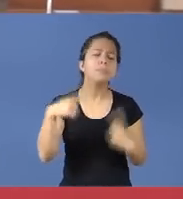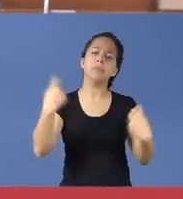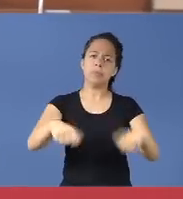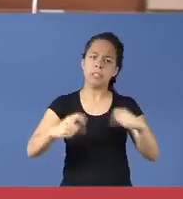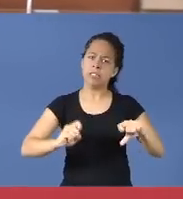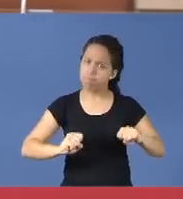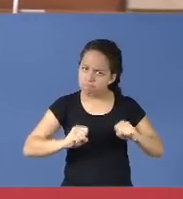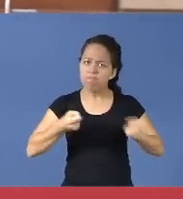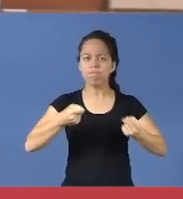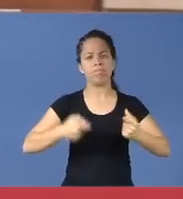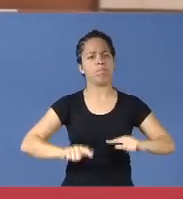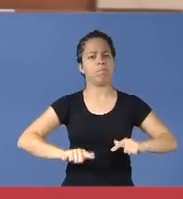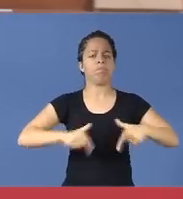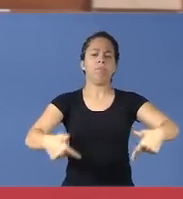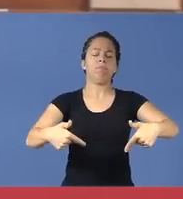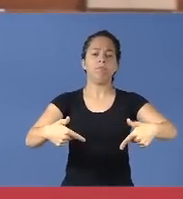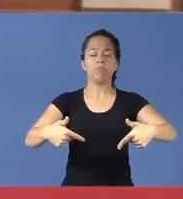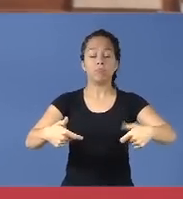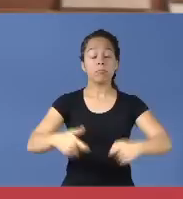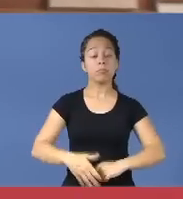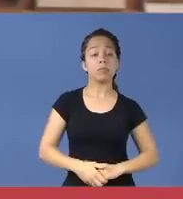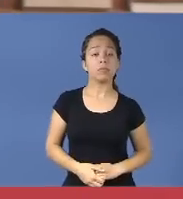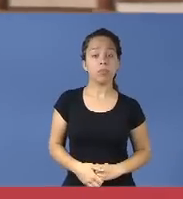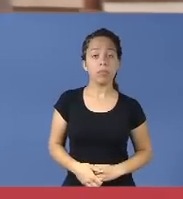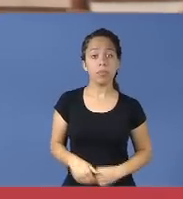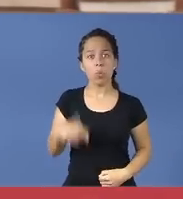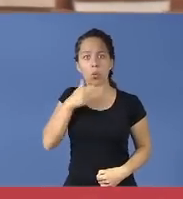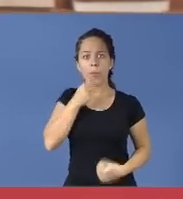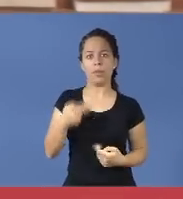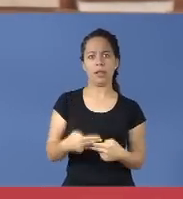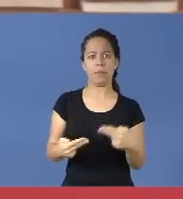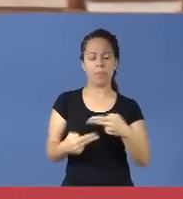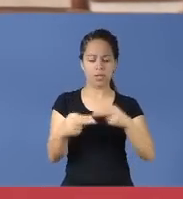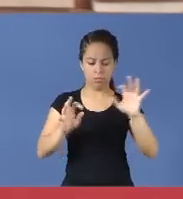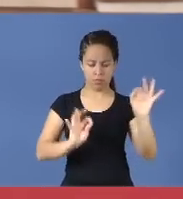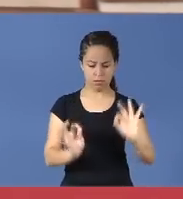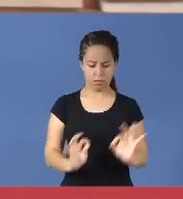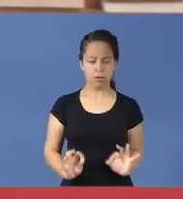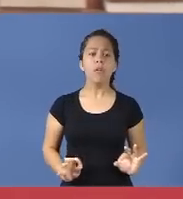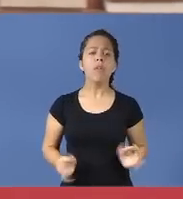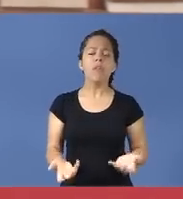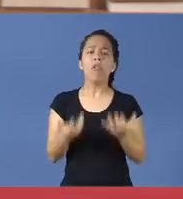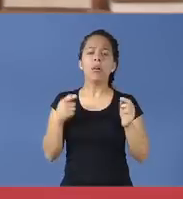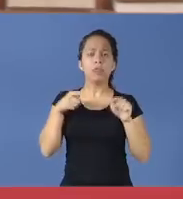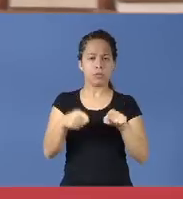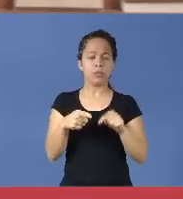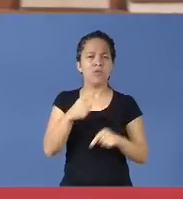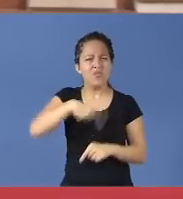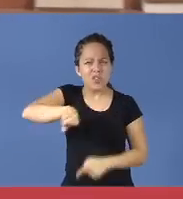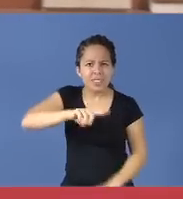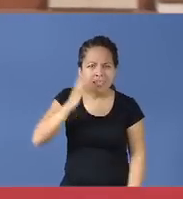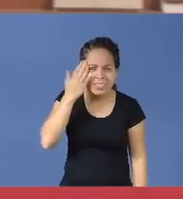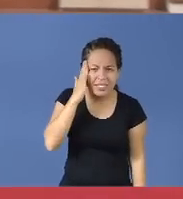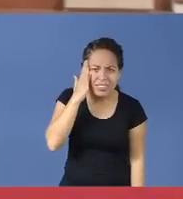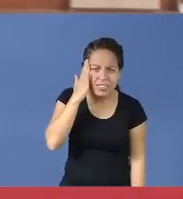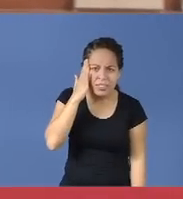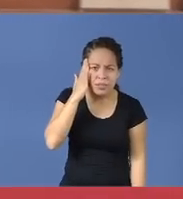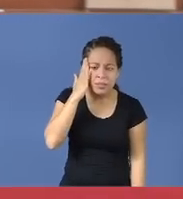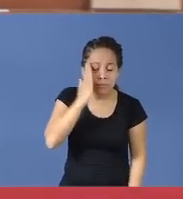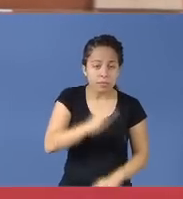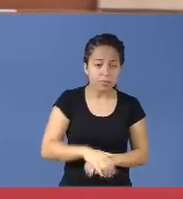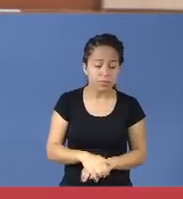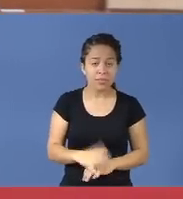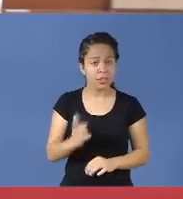é a nossa função do governo. Neemias, quando botou tudo em ordem, agora é isso aqui. Vocês estão entendendo? Está